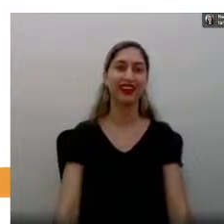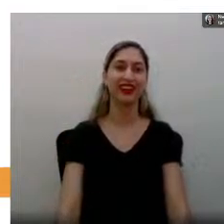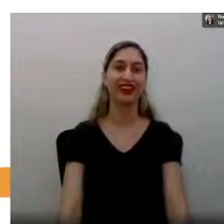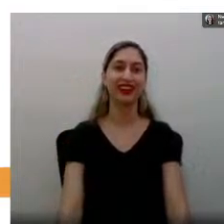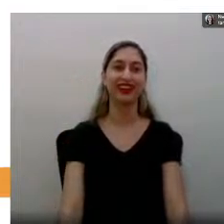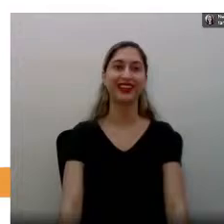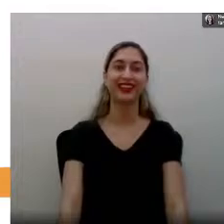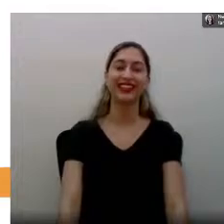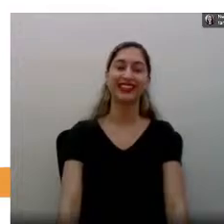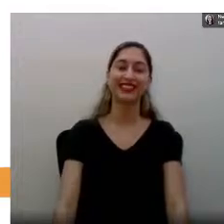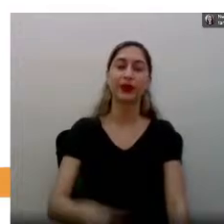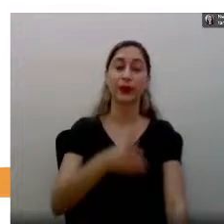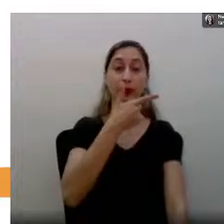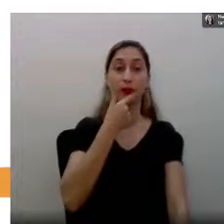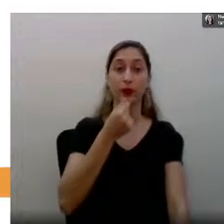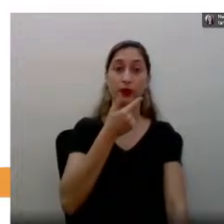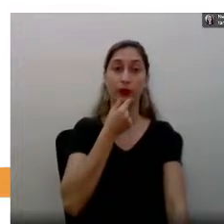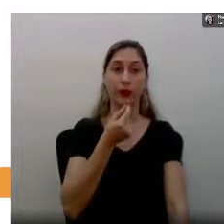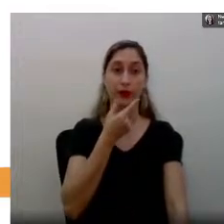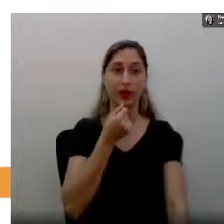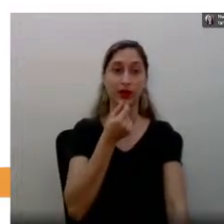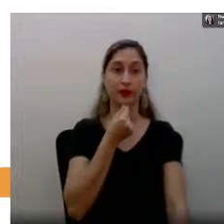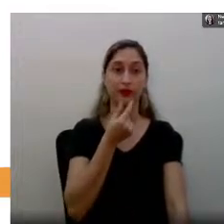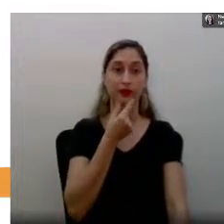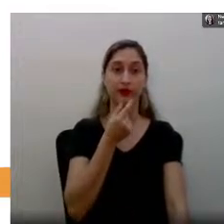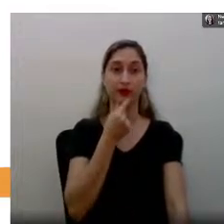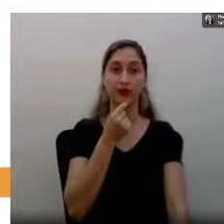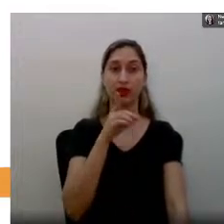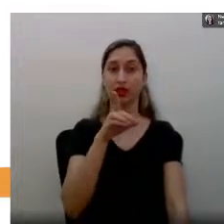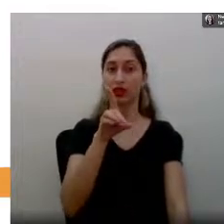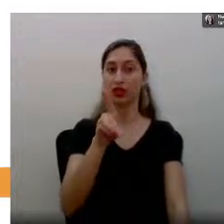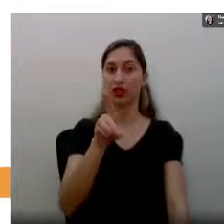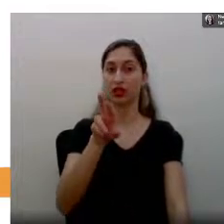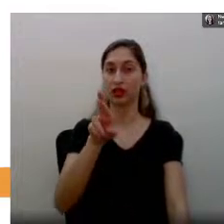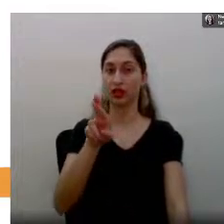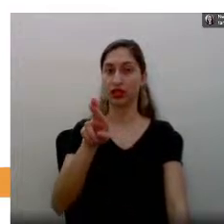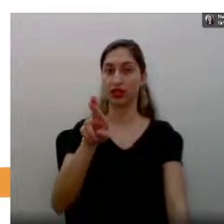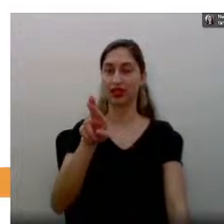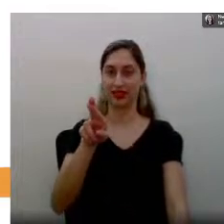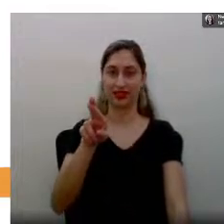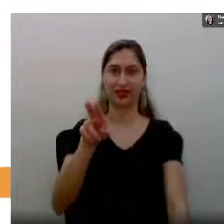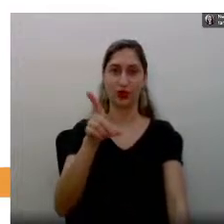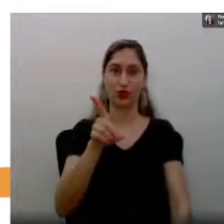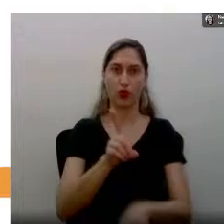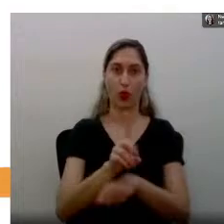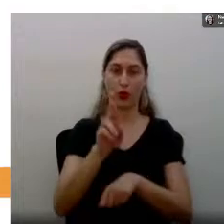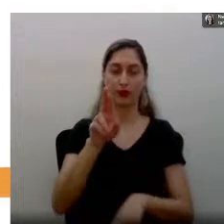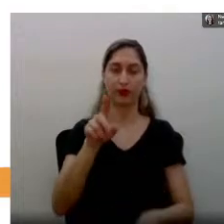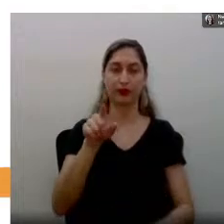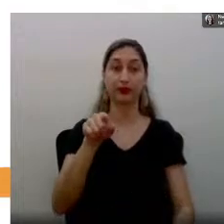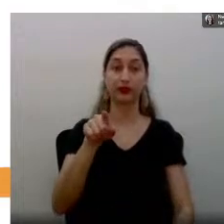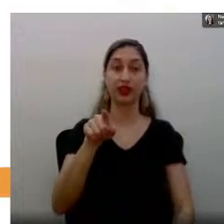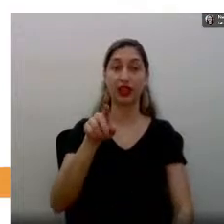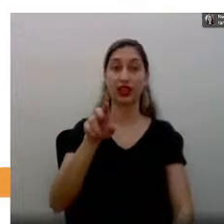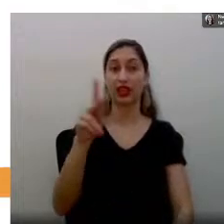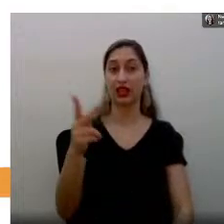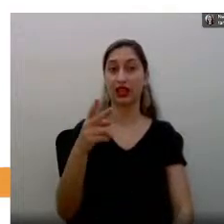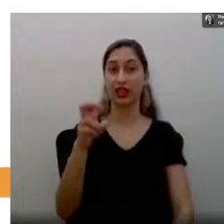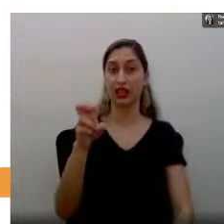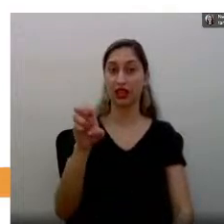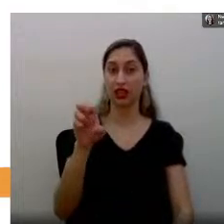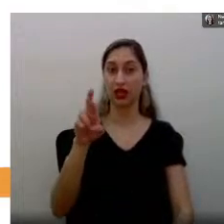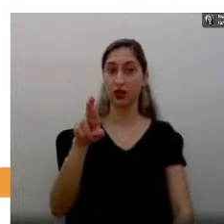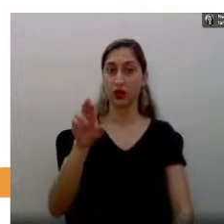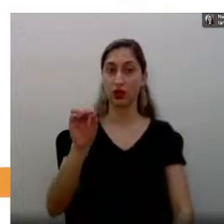ele era um médico entusiasta de astronomia beleza eles falava um só de assuntos desde astronomia né